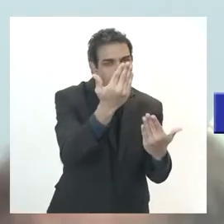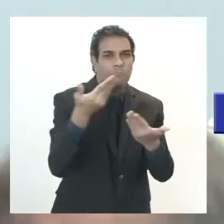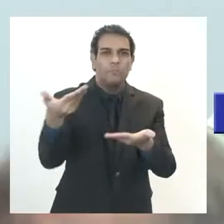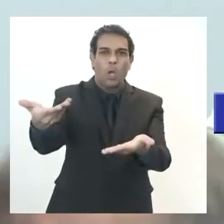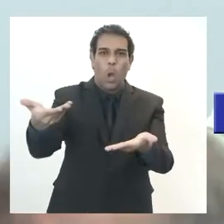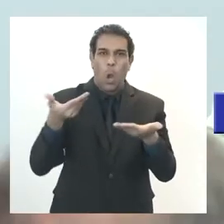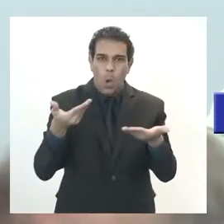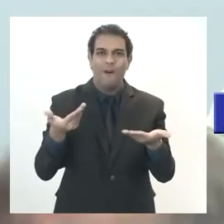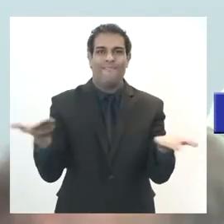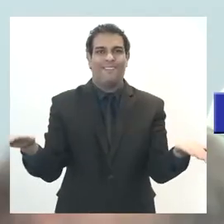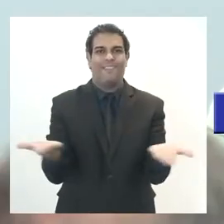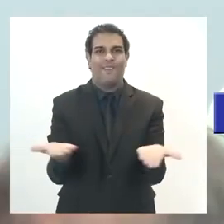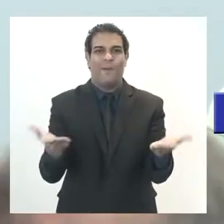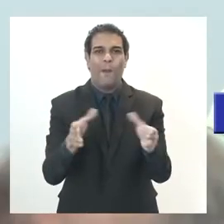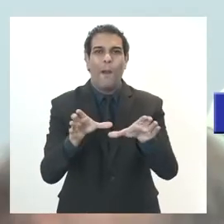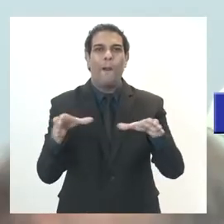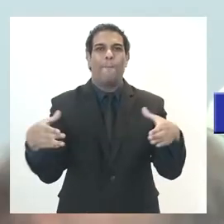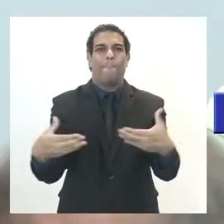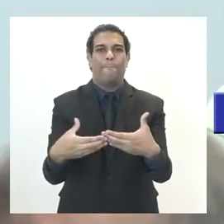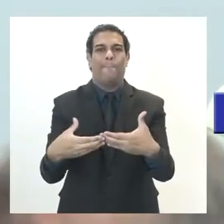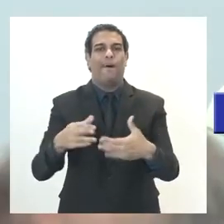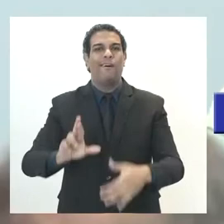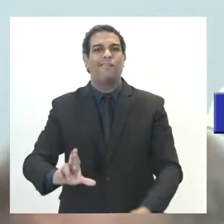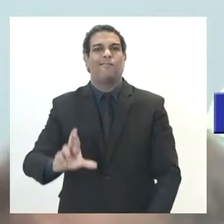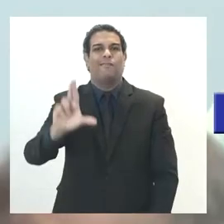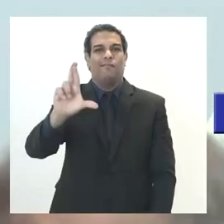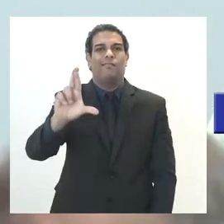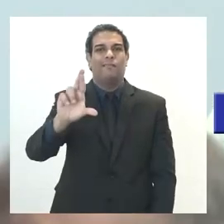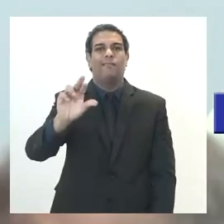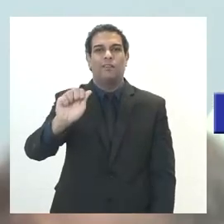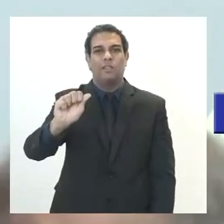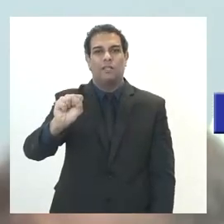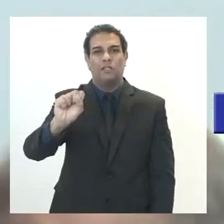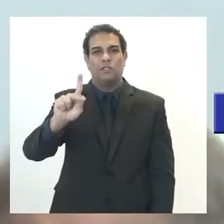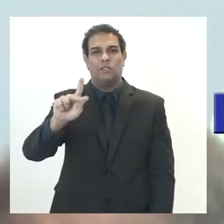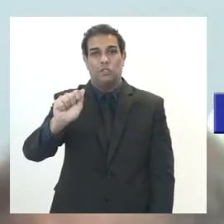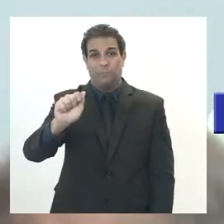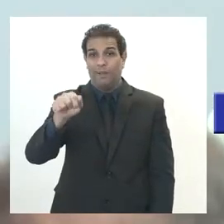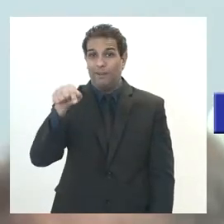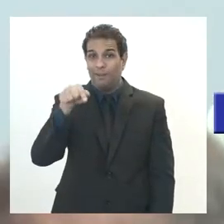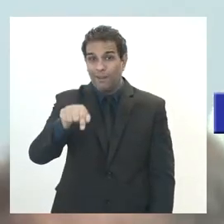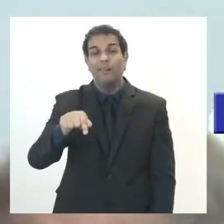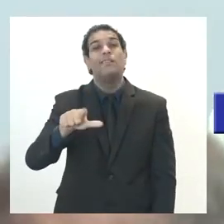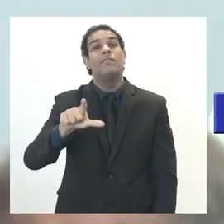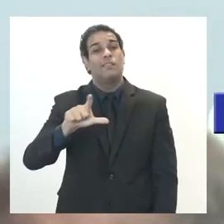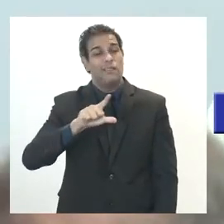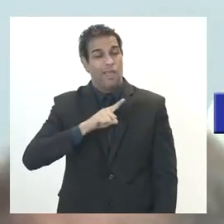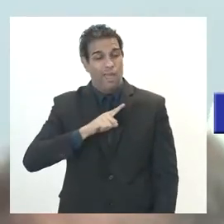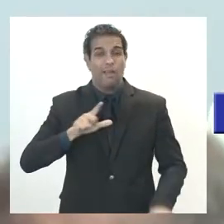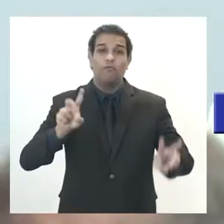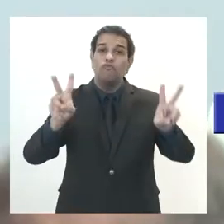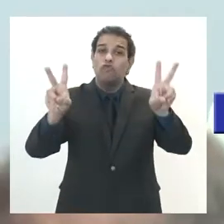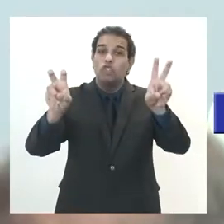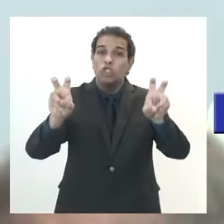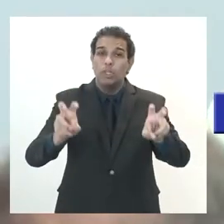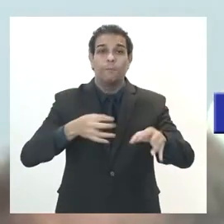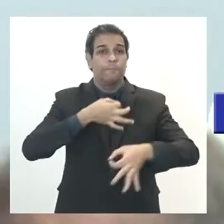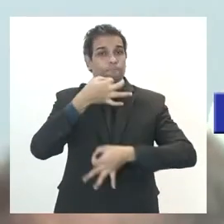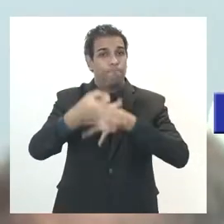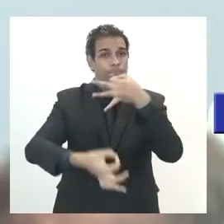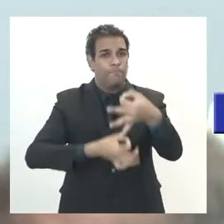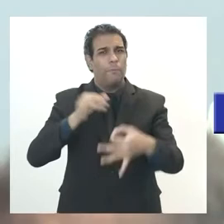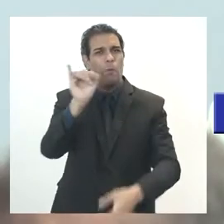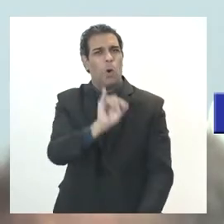convite feito para vir aqui vai apresentar aqui a aspa e nós temos aqui algumas colocações que